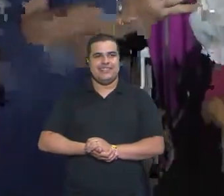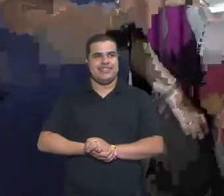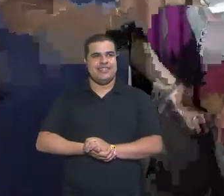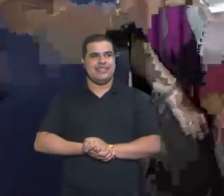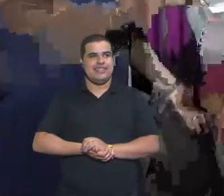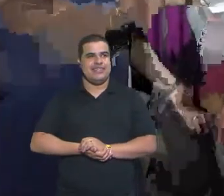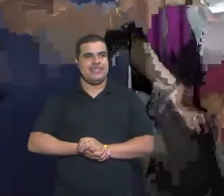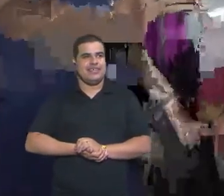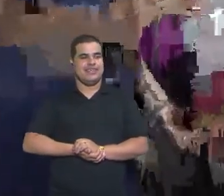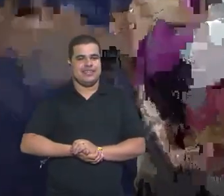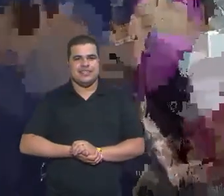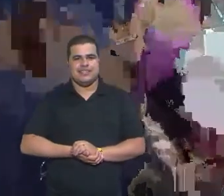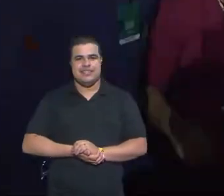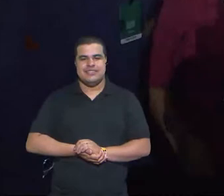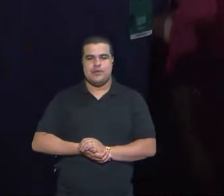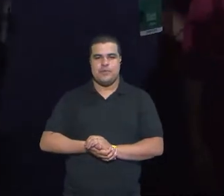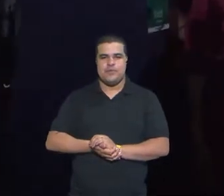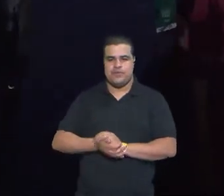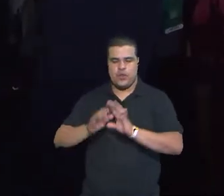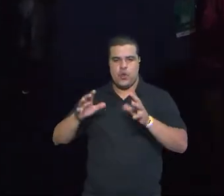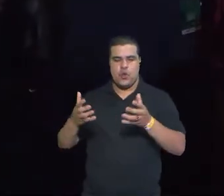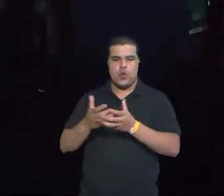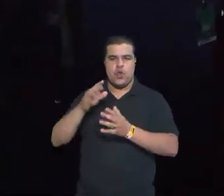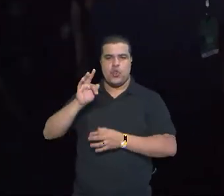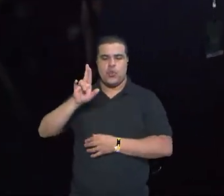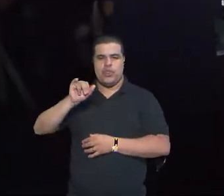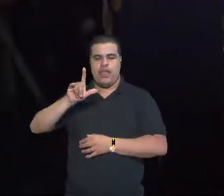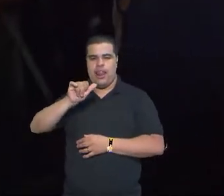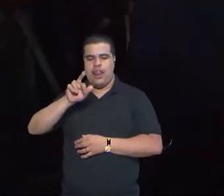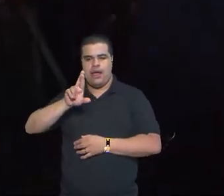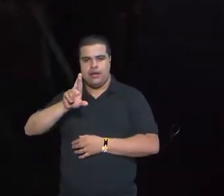Conselho Tutelar todos vai